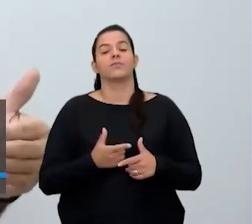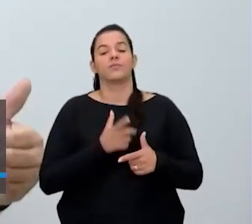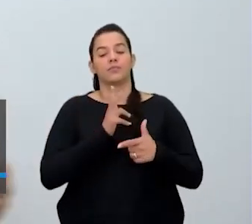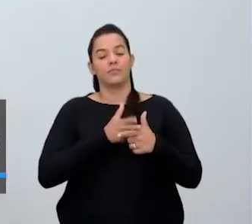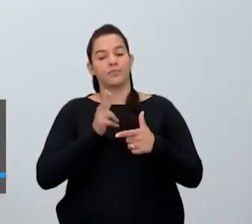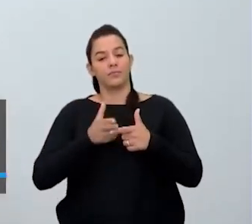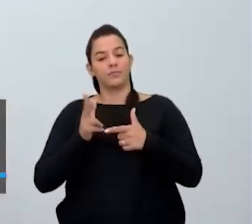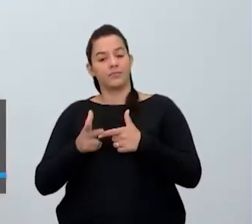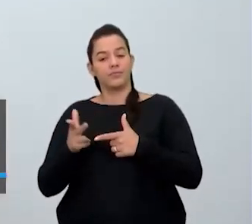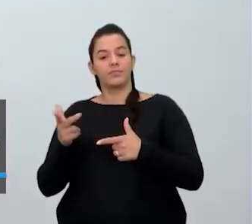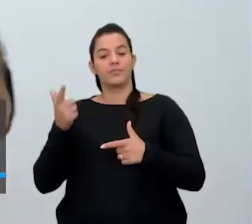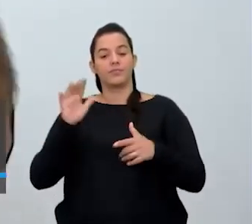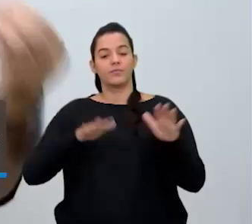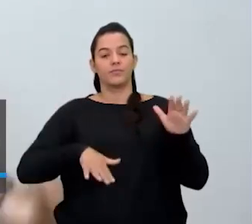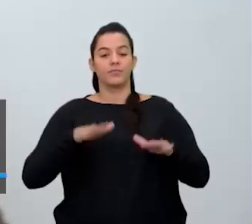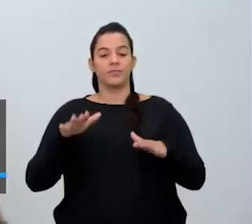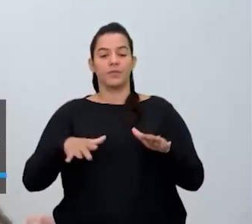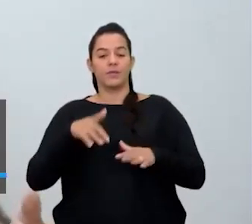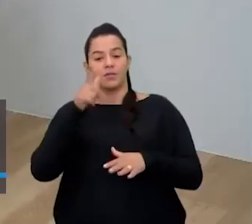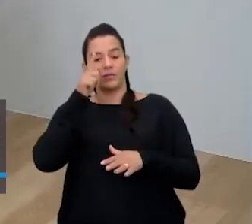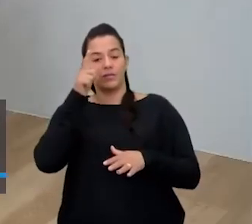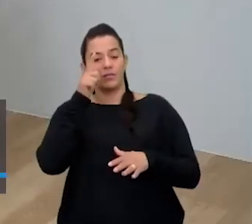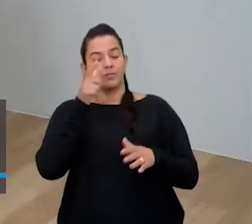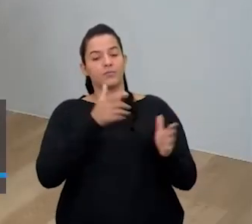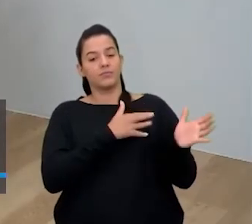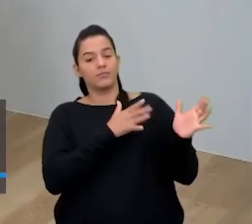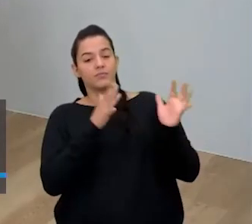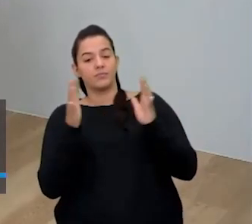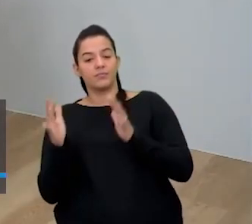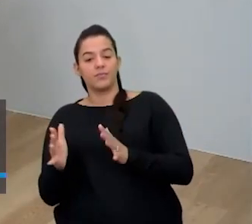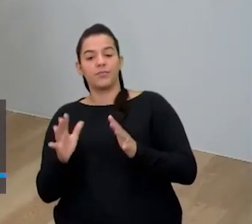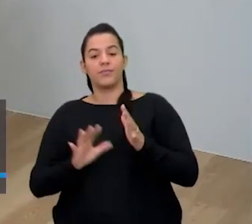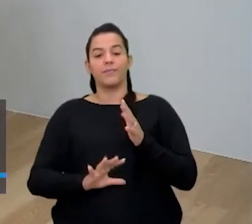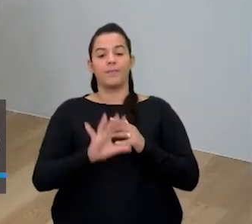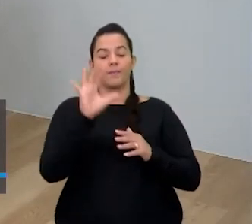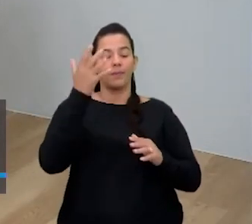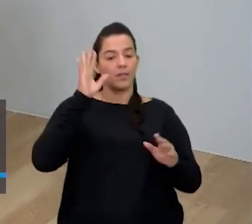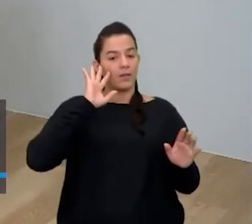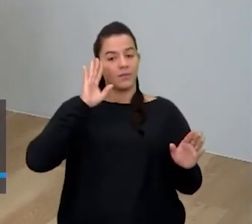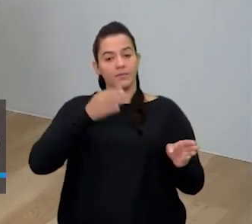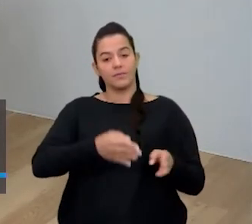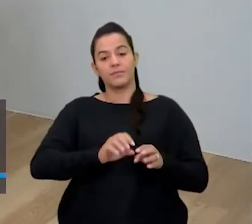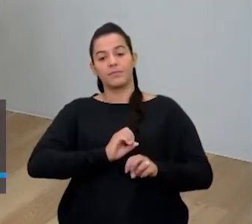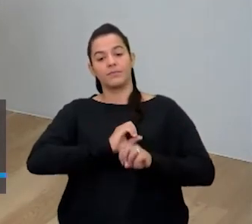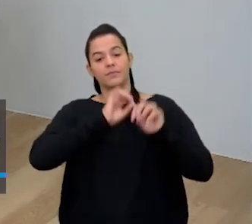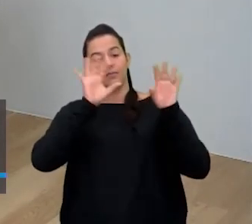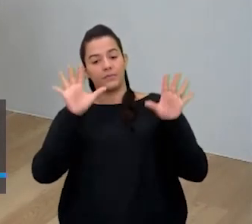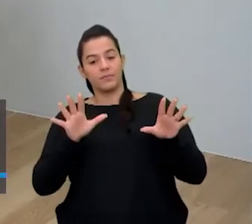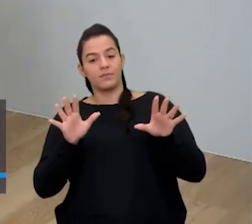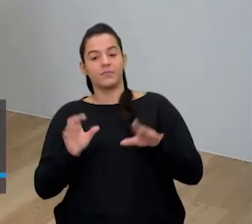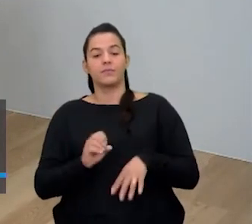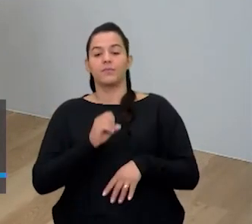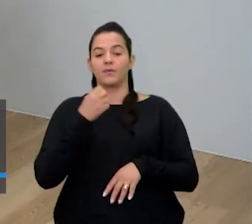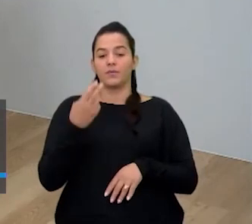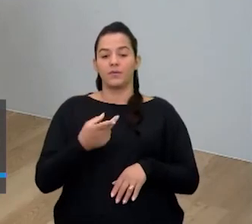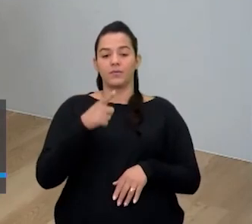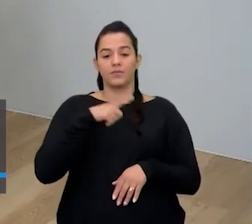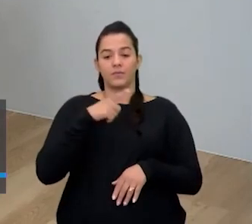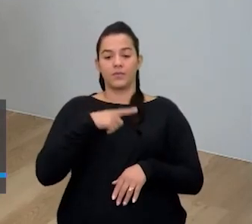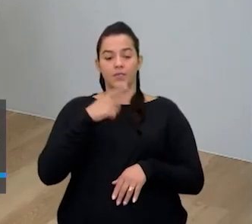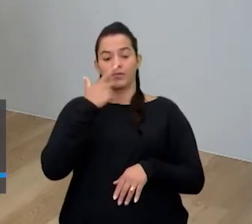todas as vezes, eu até agora não vi uma que não bateu nessa tecla, ou de uma forma muito pontual, ou de uma forma transversal, mas